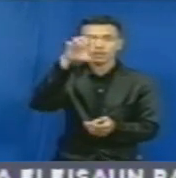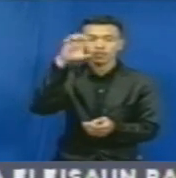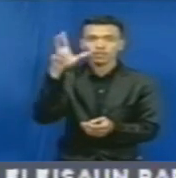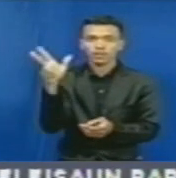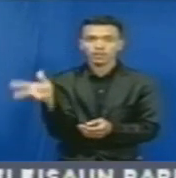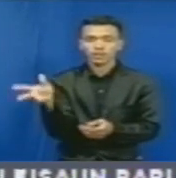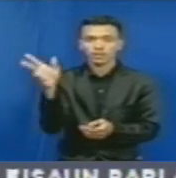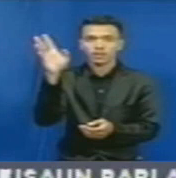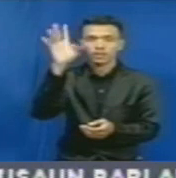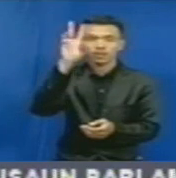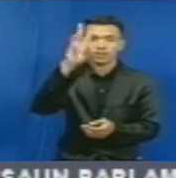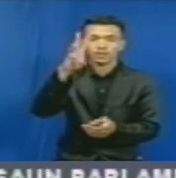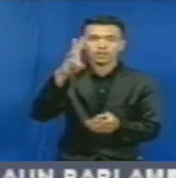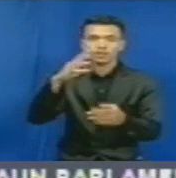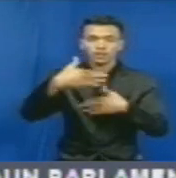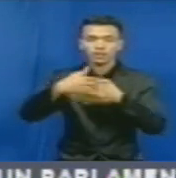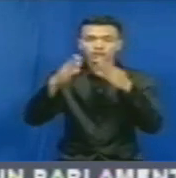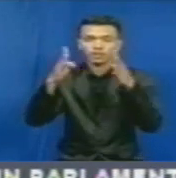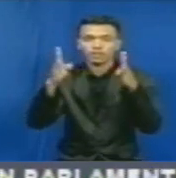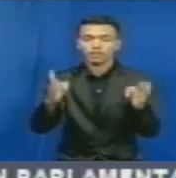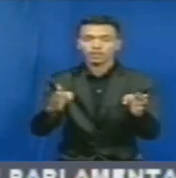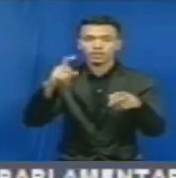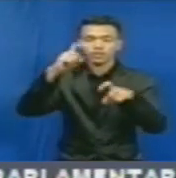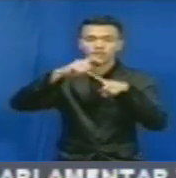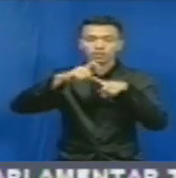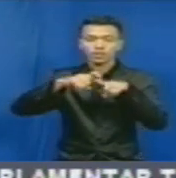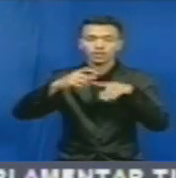536 dos, koto iha